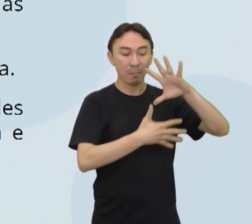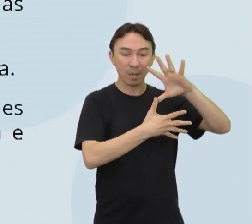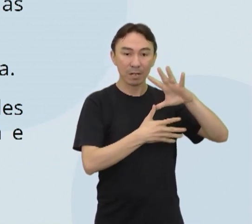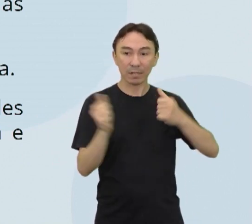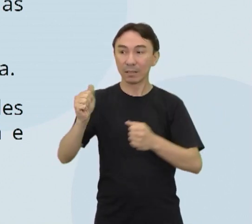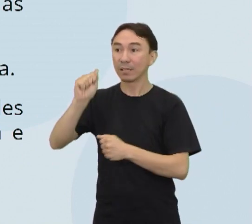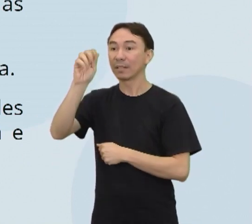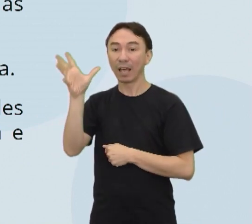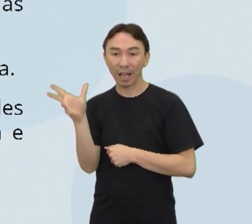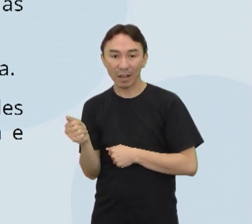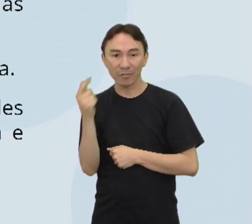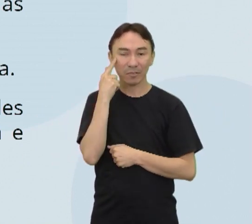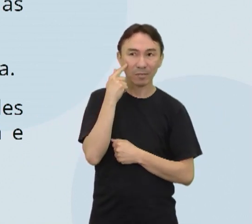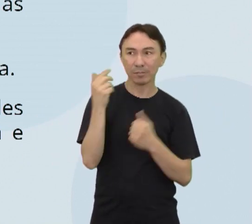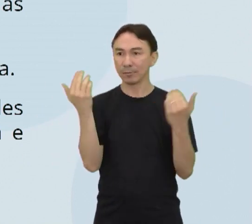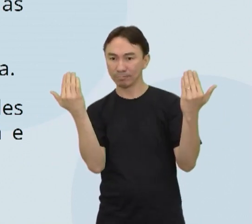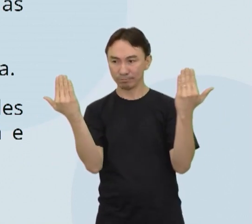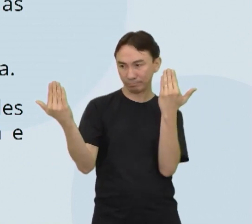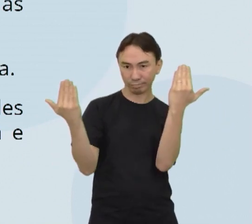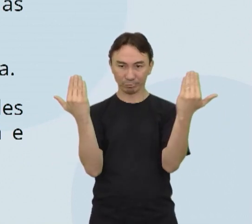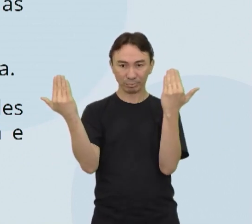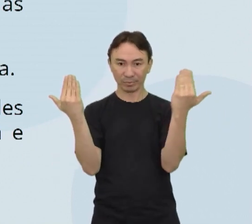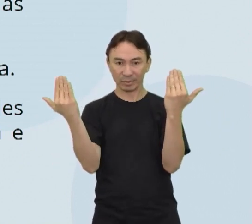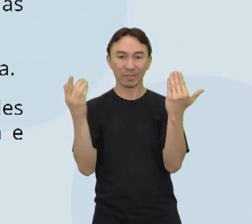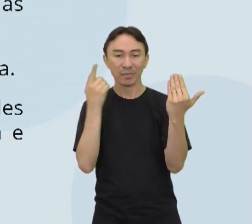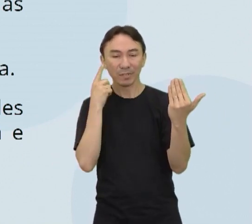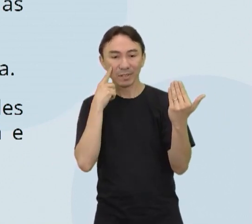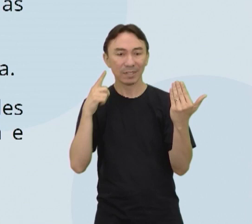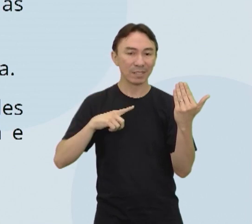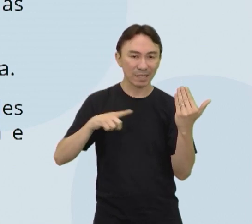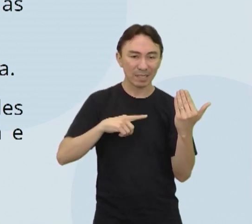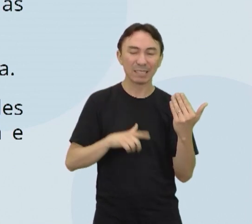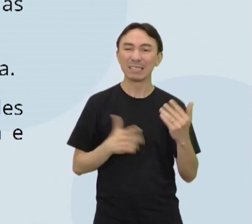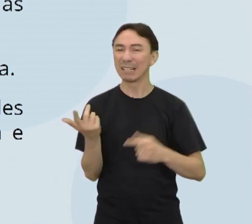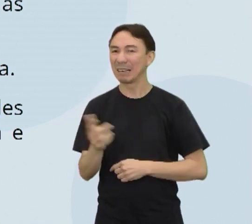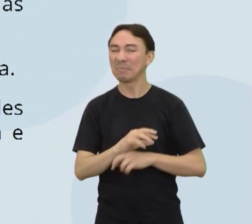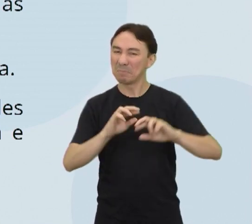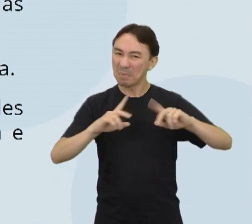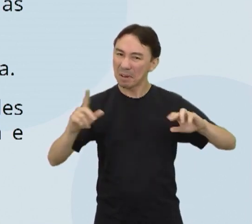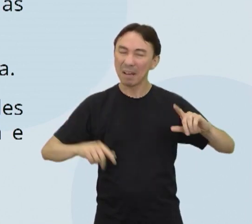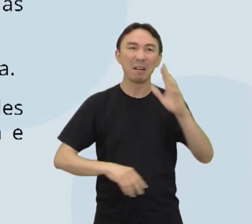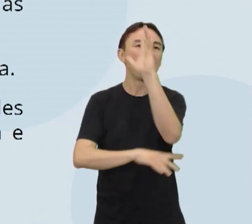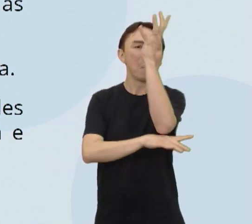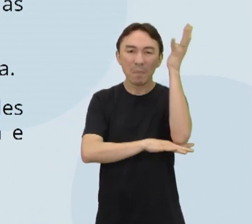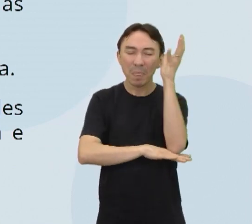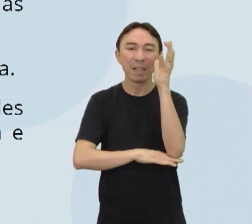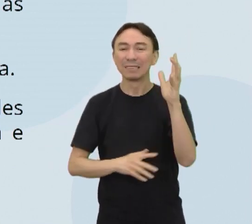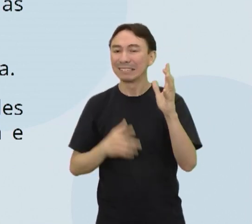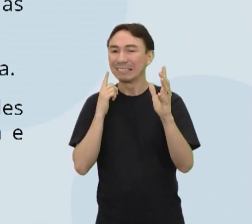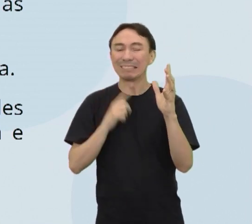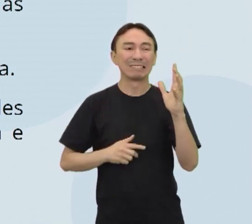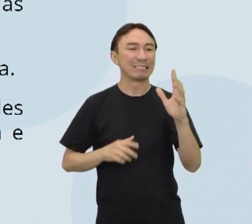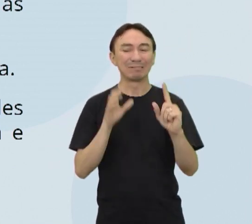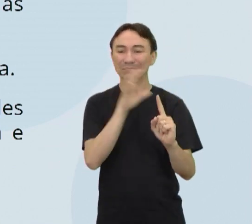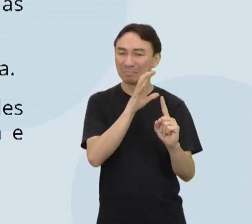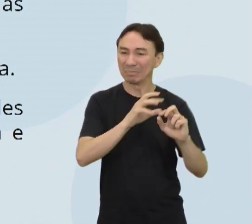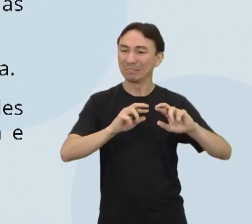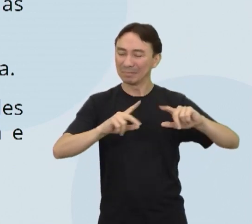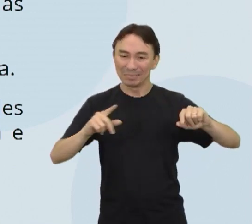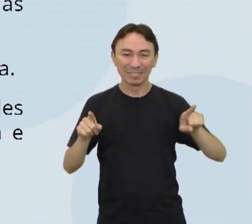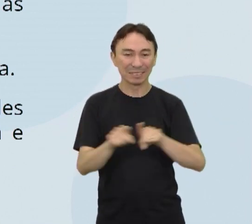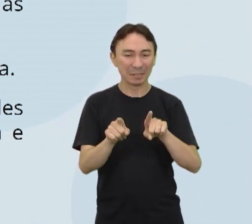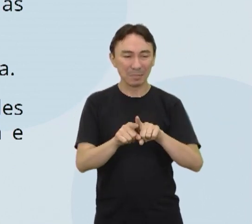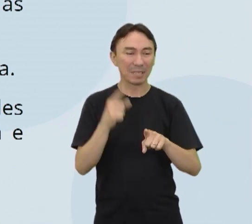África. Relacionar com as pressões sobre a natureza e a apropriação de suas riquezas